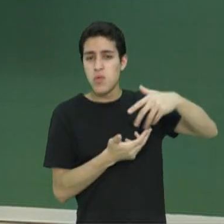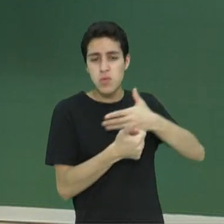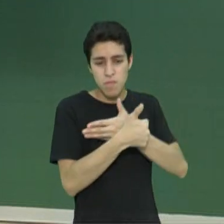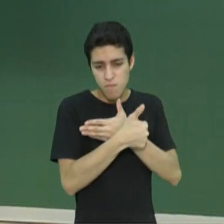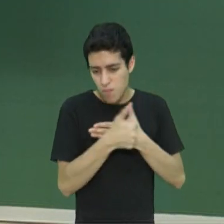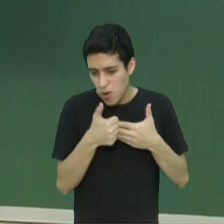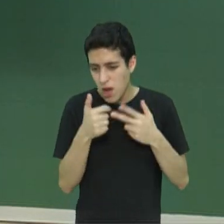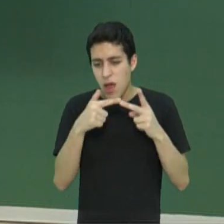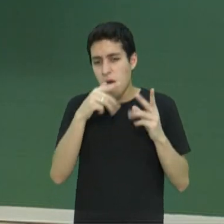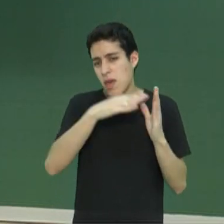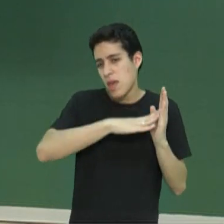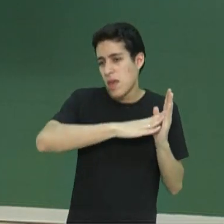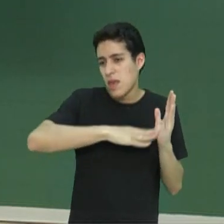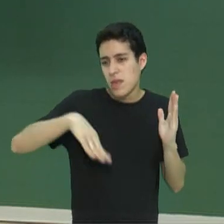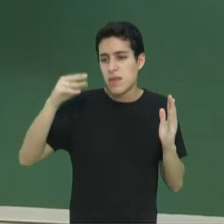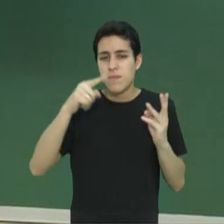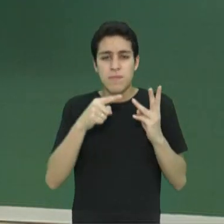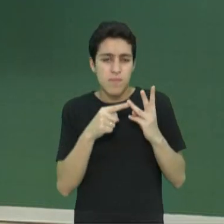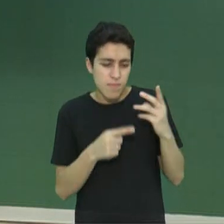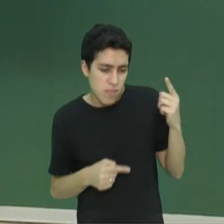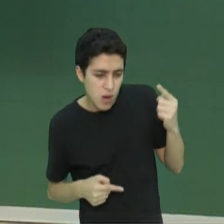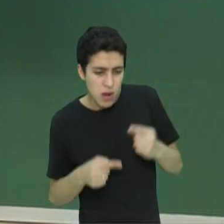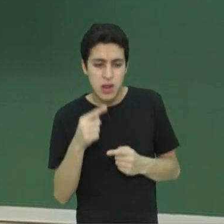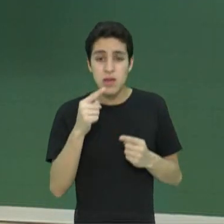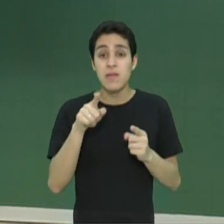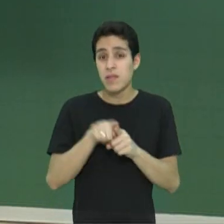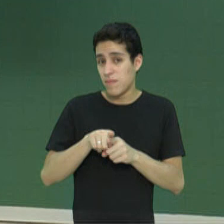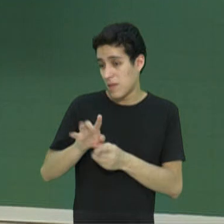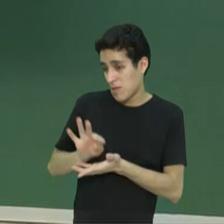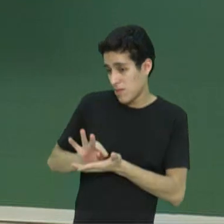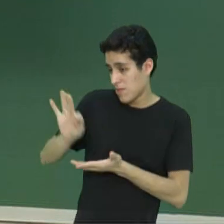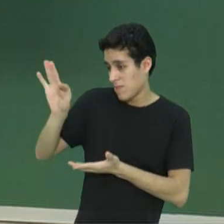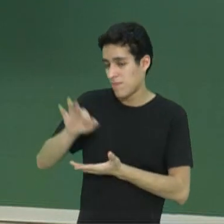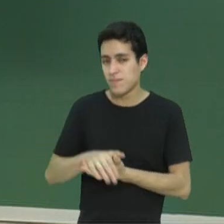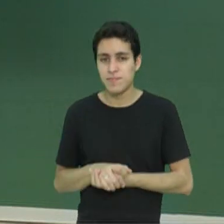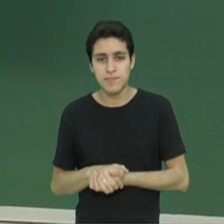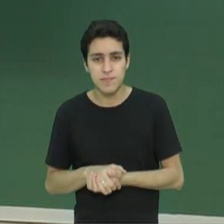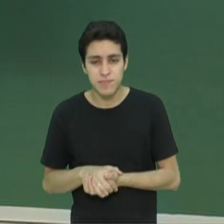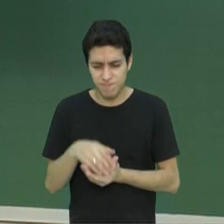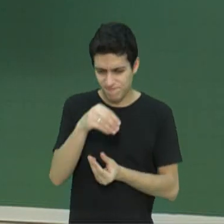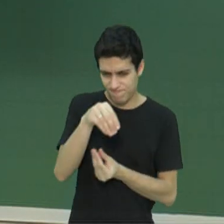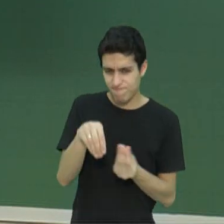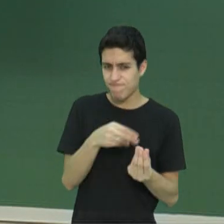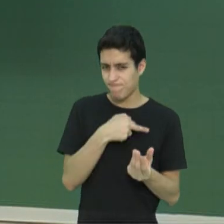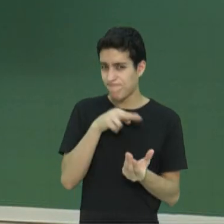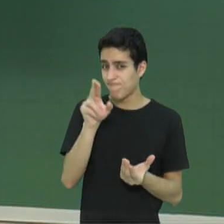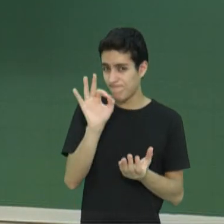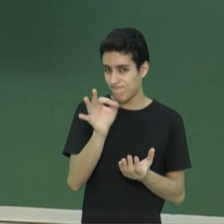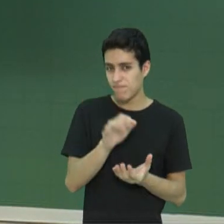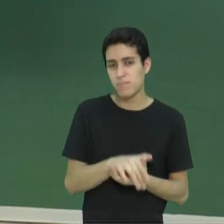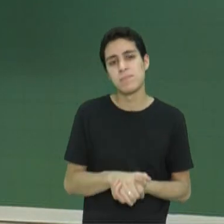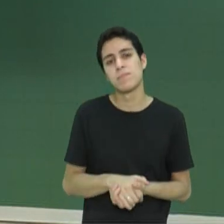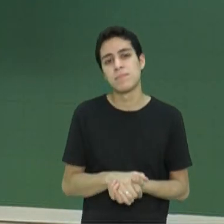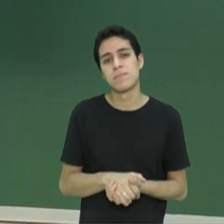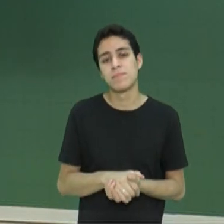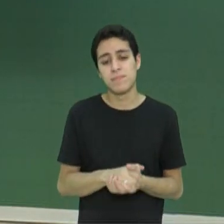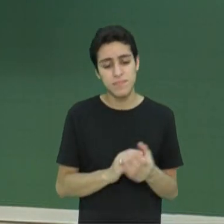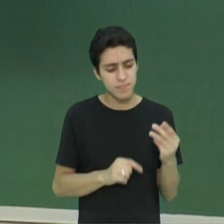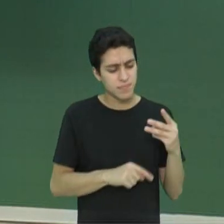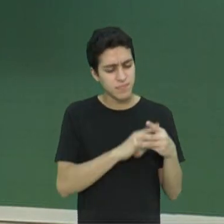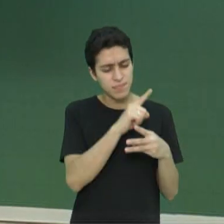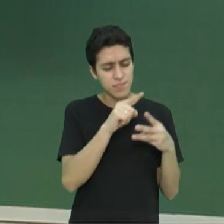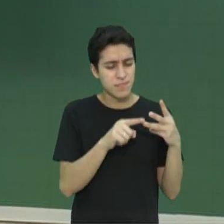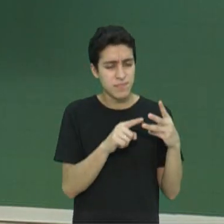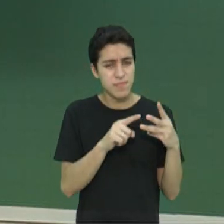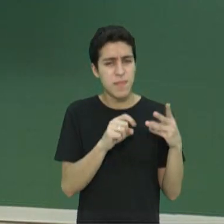moral, estético, político e teológico, colocando a religião no meio, sim, certo? Esses três